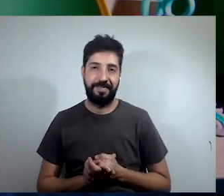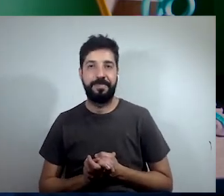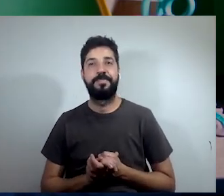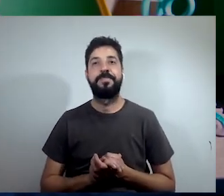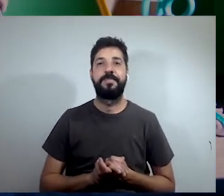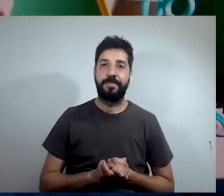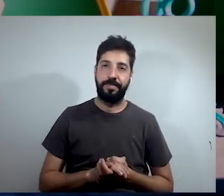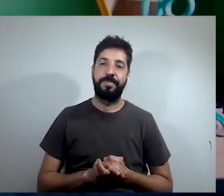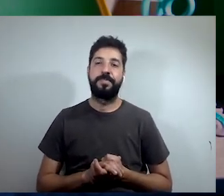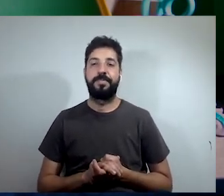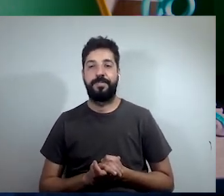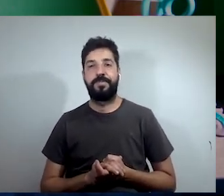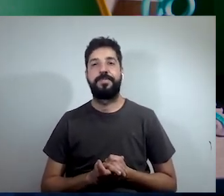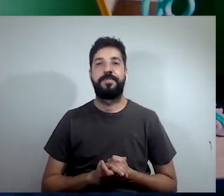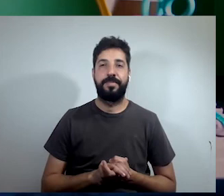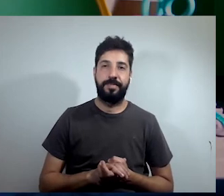ticu